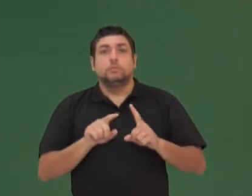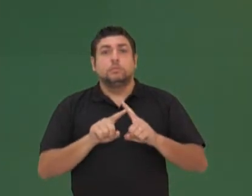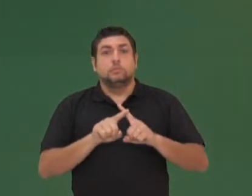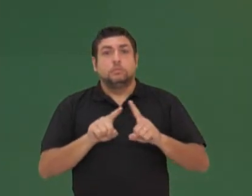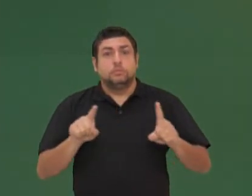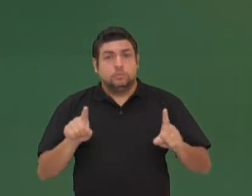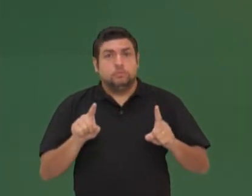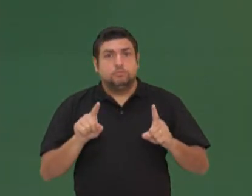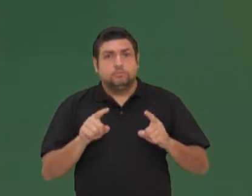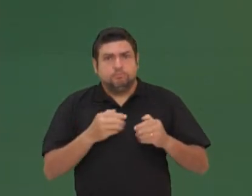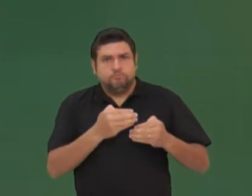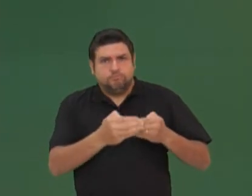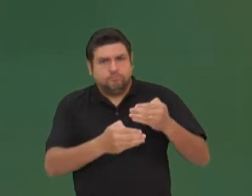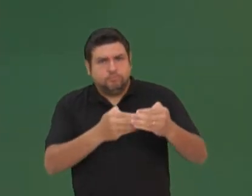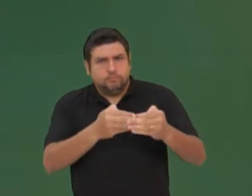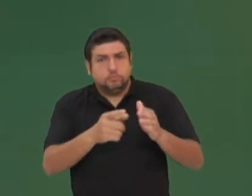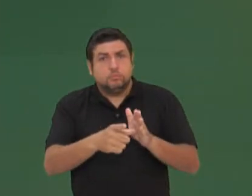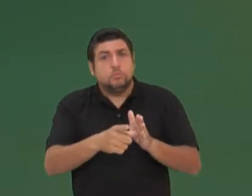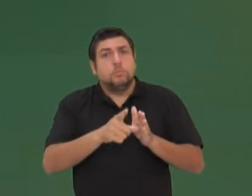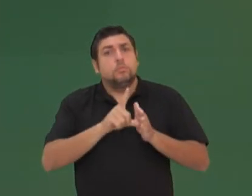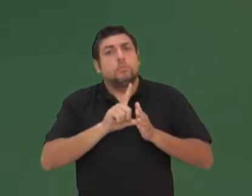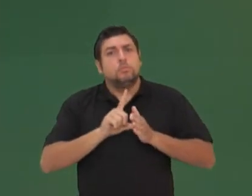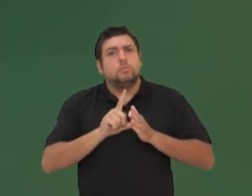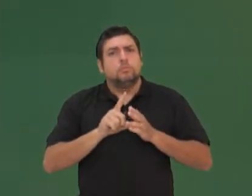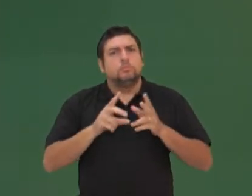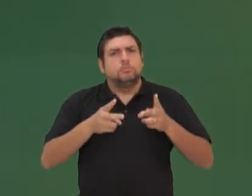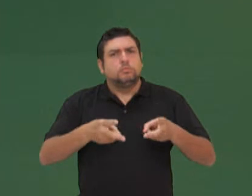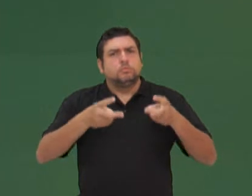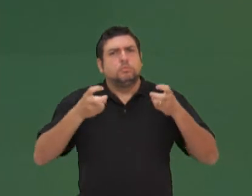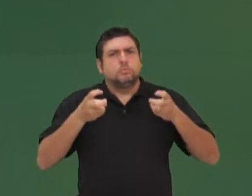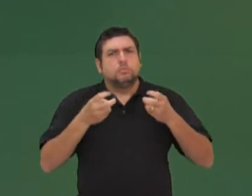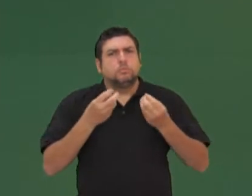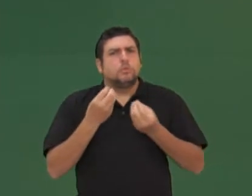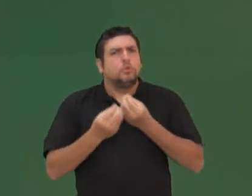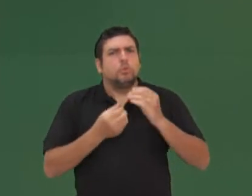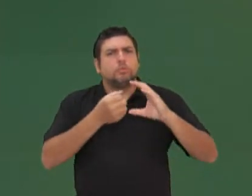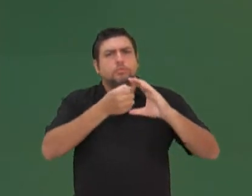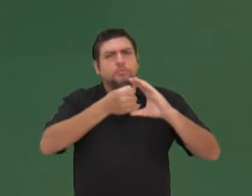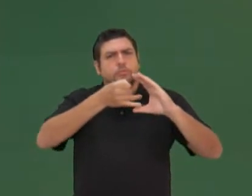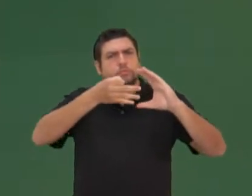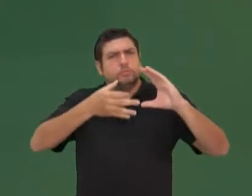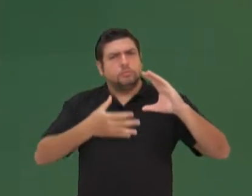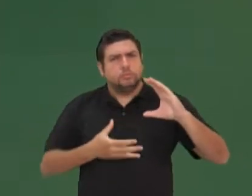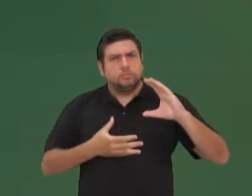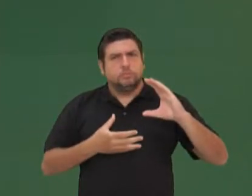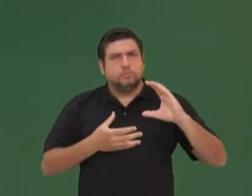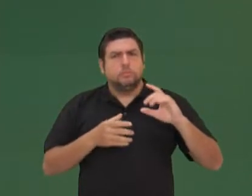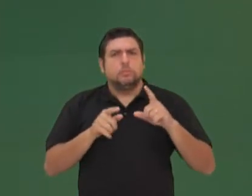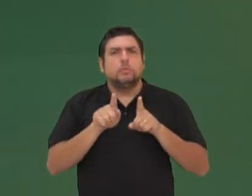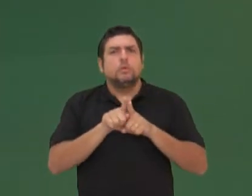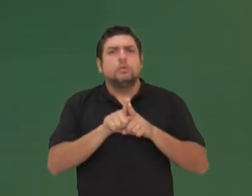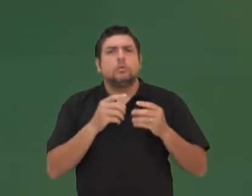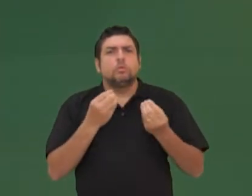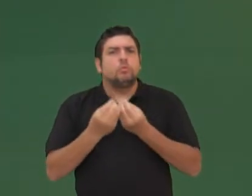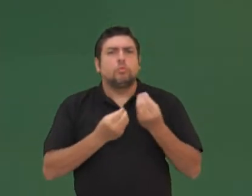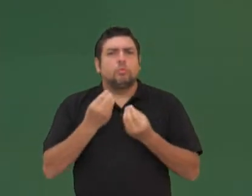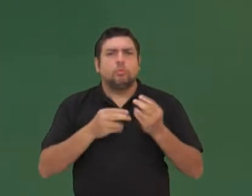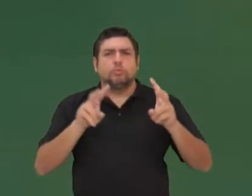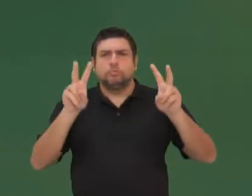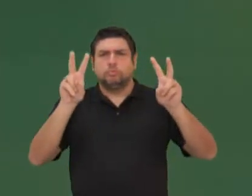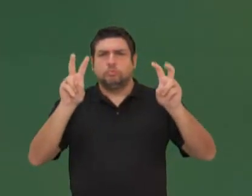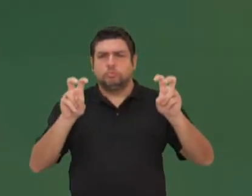com a classe, é importante que observemos então estas características, não? As possibilidades do titular. Então, novamente, o